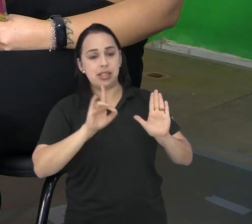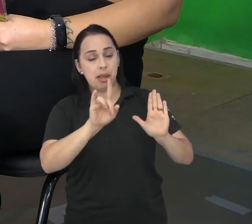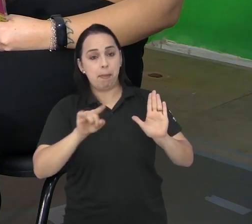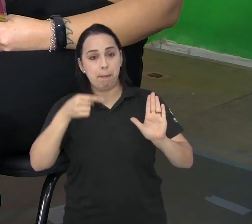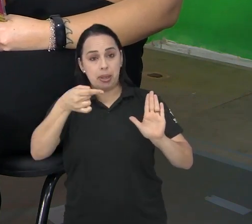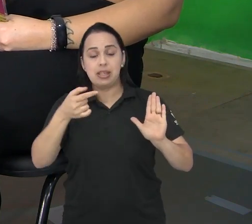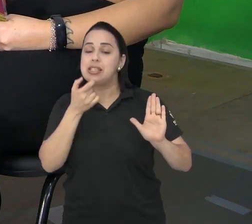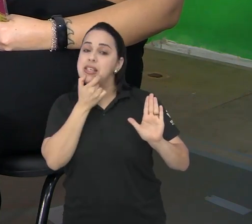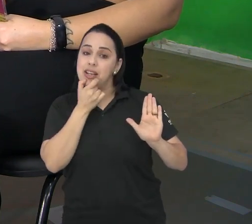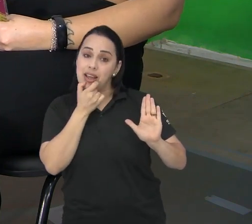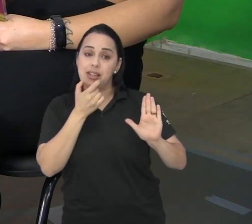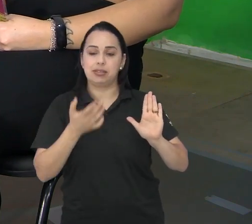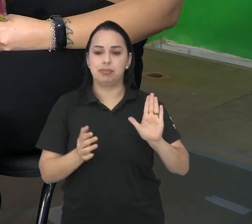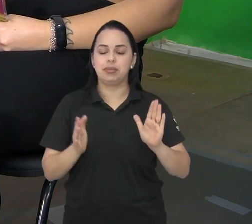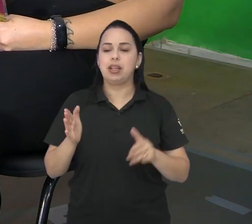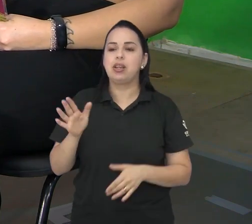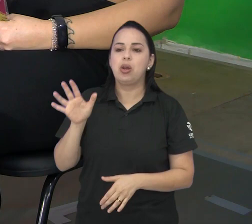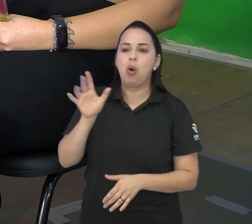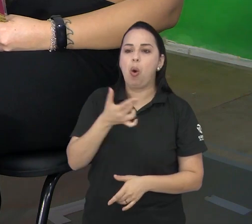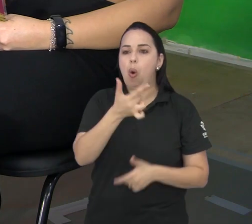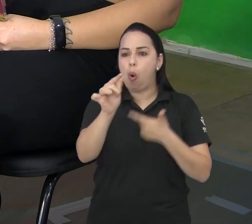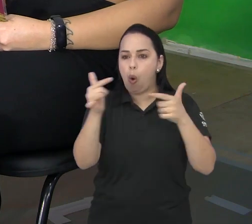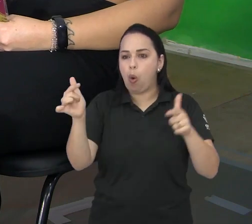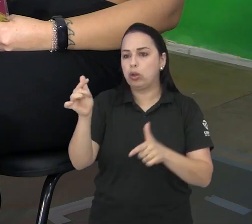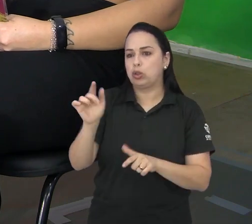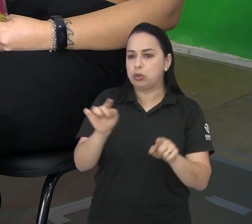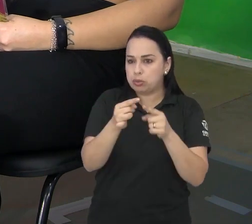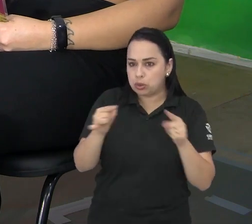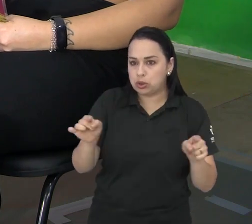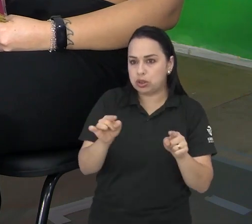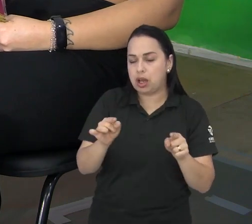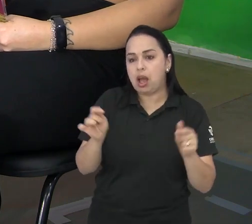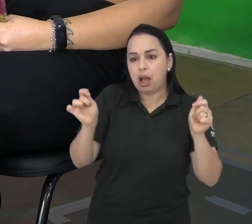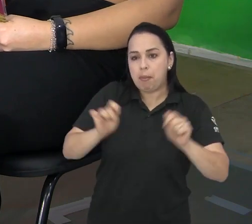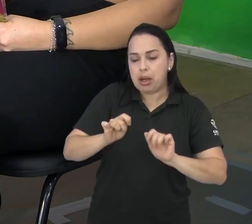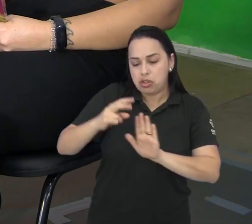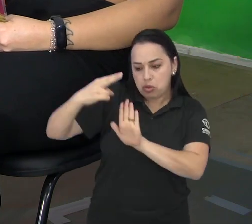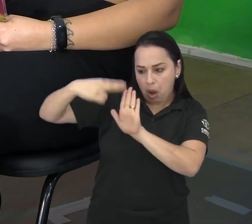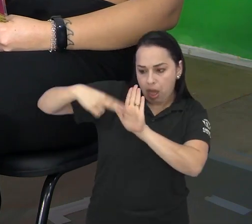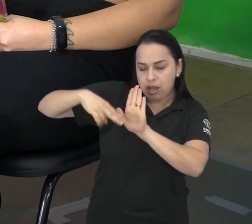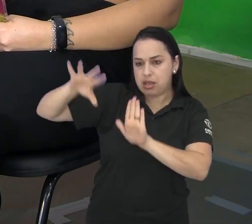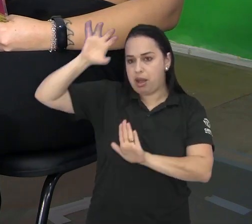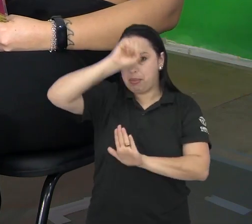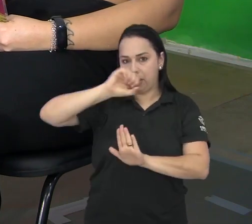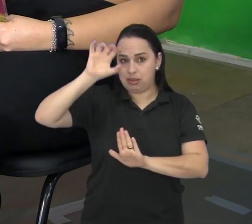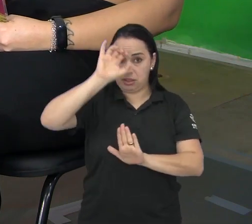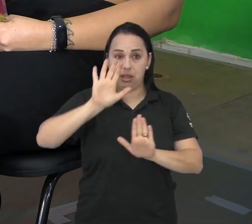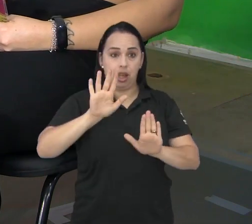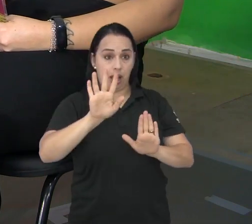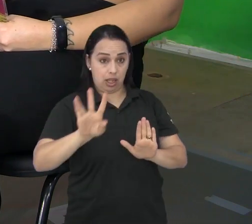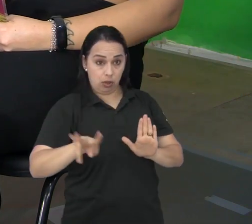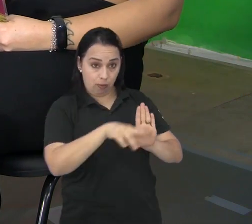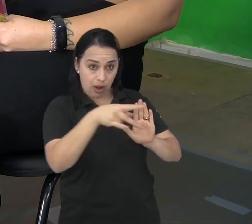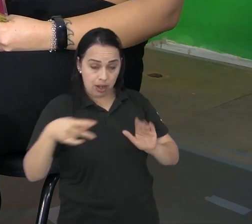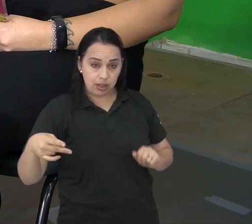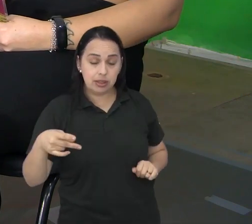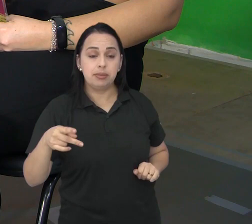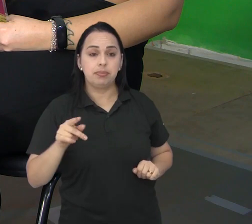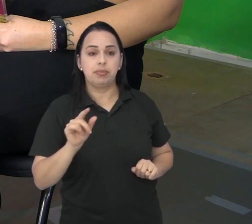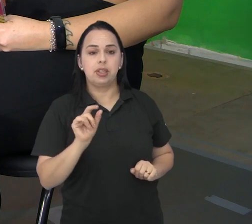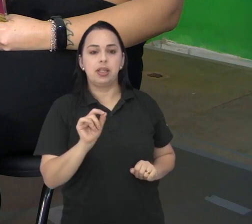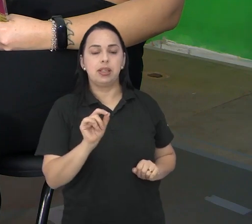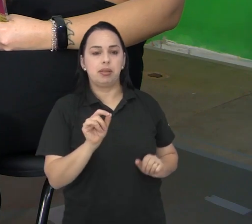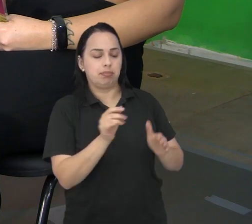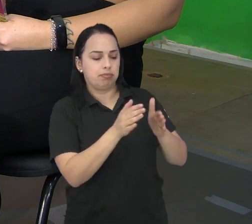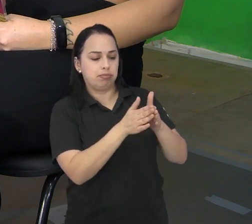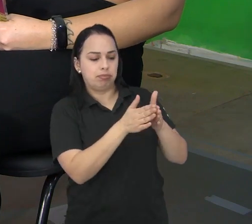do mundo podem aproveitar e aprender essa cultura. E o né? interessante também, porque a gente vive aqui no Vale do Paraíba, então se a gente pega do